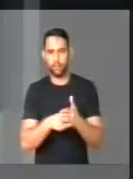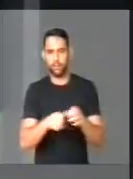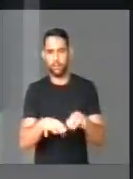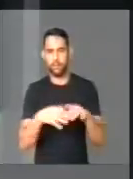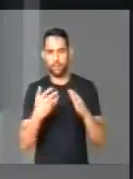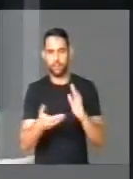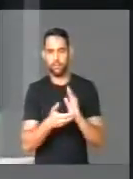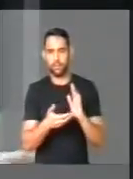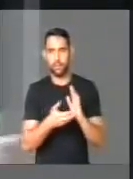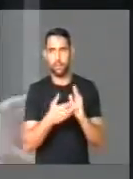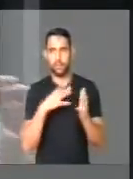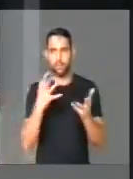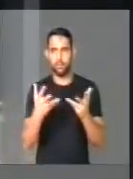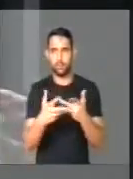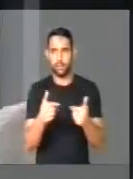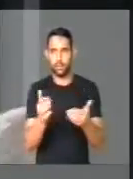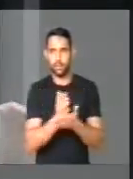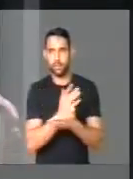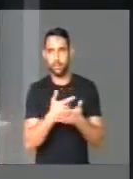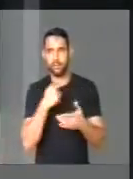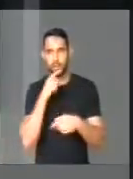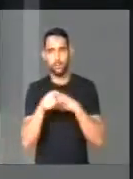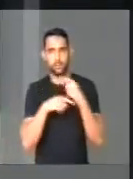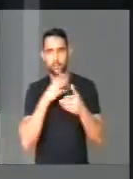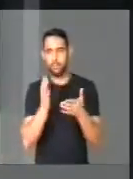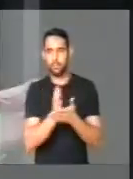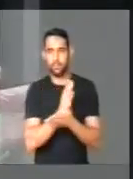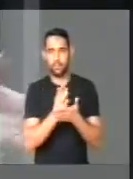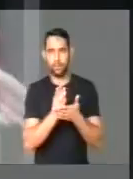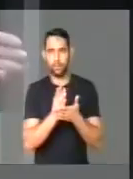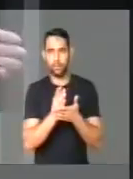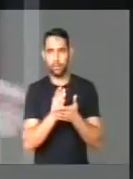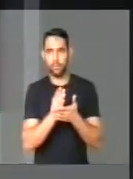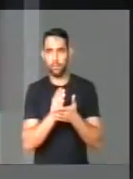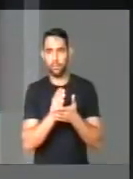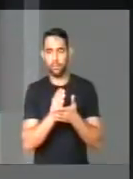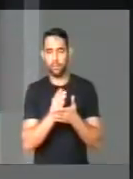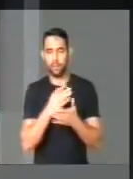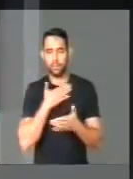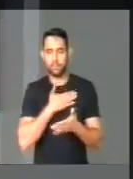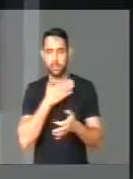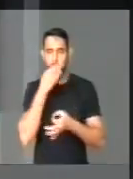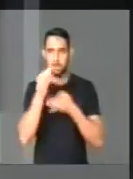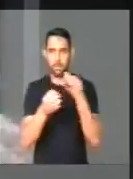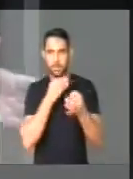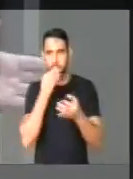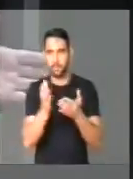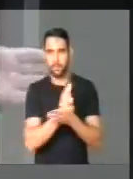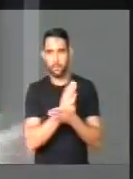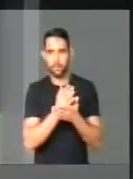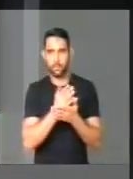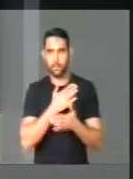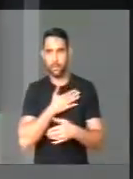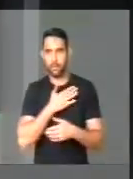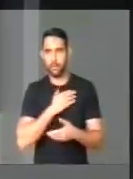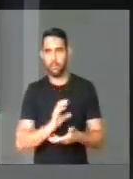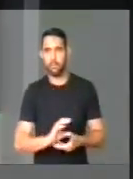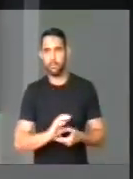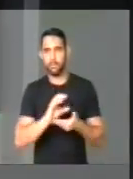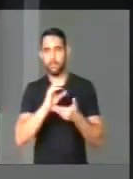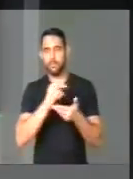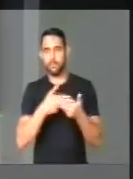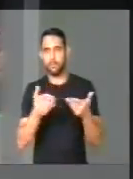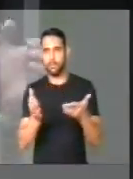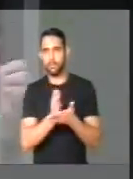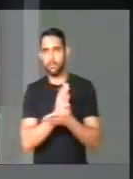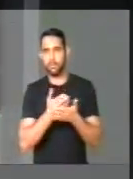plenário. Ela é bonita, não tem nenhum problema, eu não me posiciono contra, eu tenho as minhas opiniões, tenho os meus aconselhamentos,